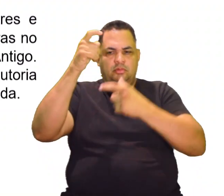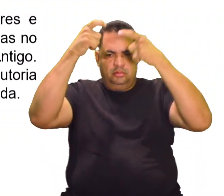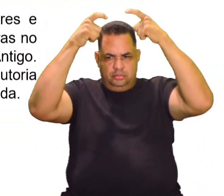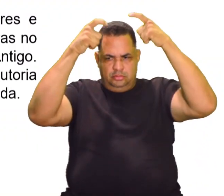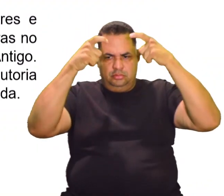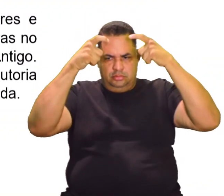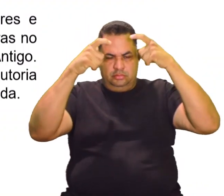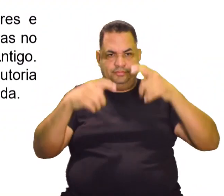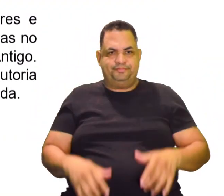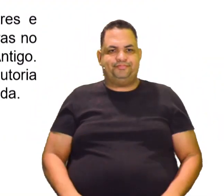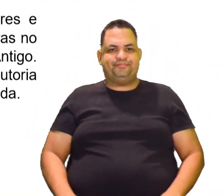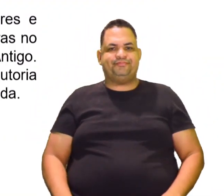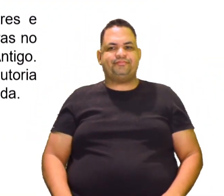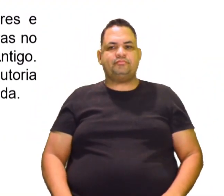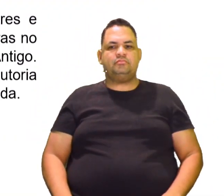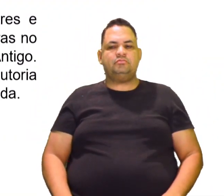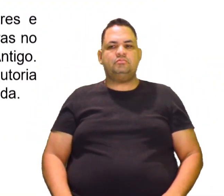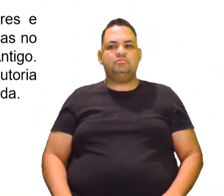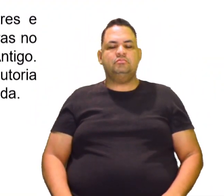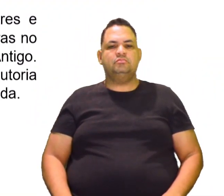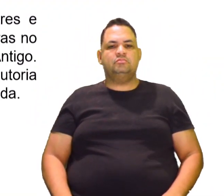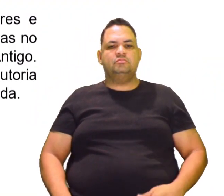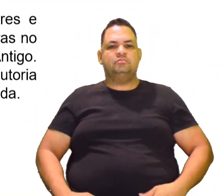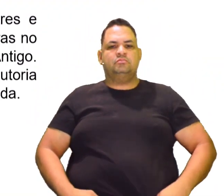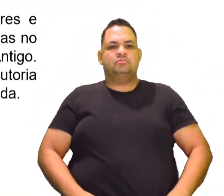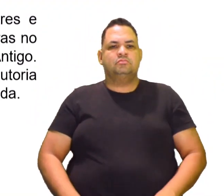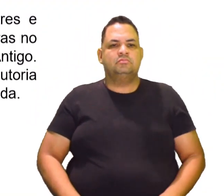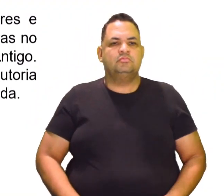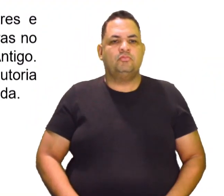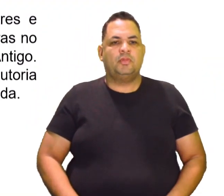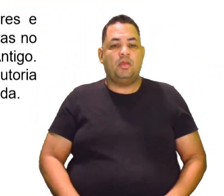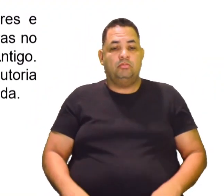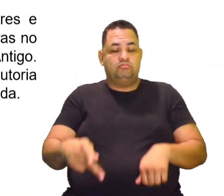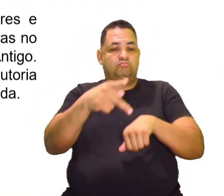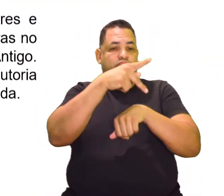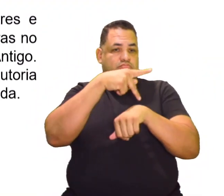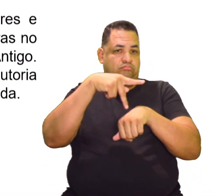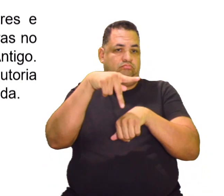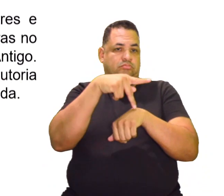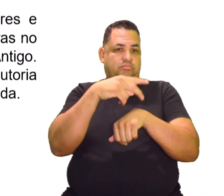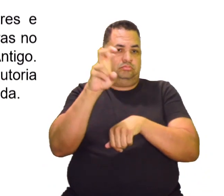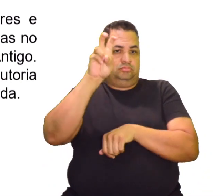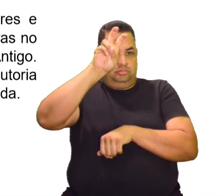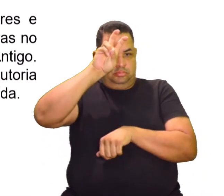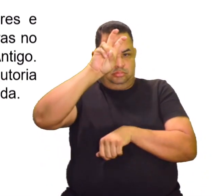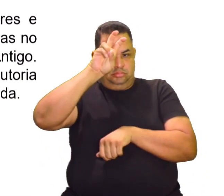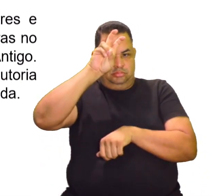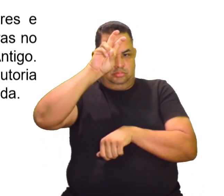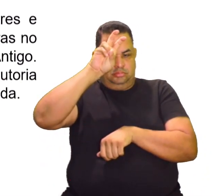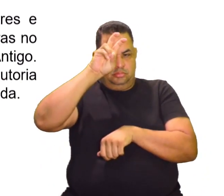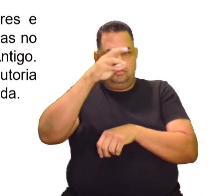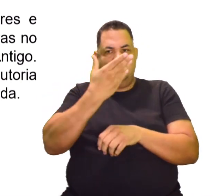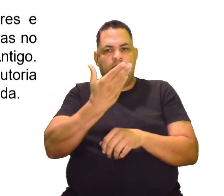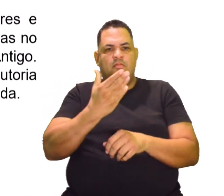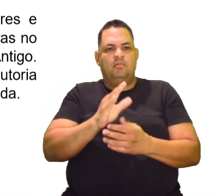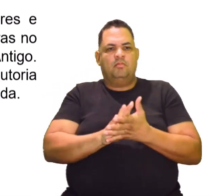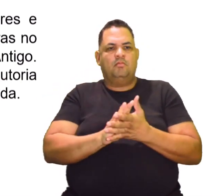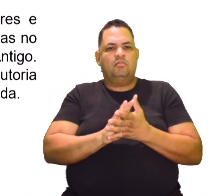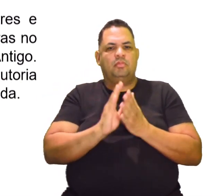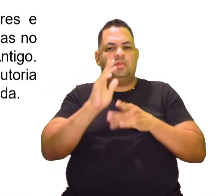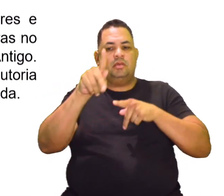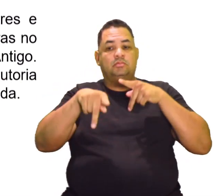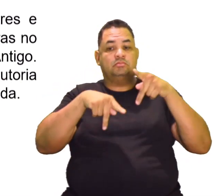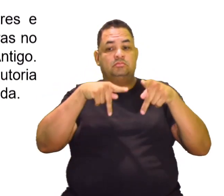Então, estudante, o Egito, né? Vamos falar um pouquinho mais sobre essa